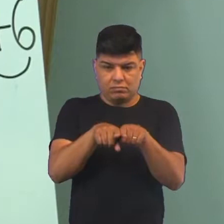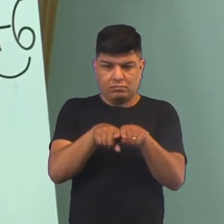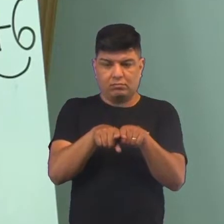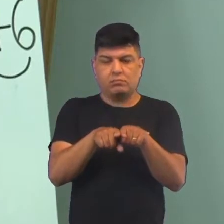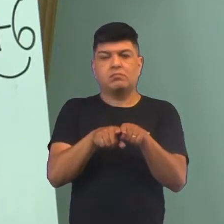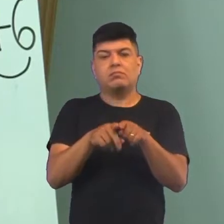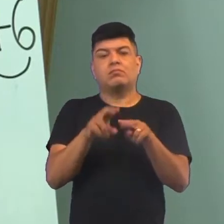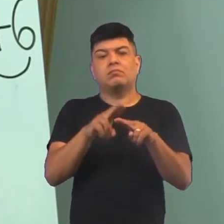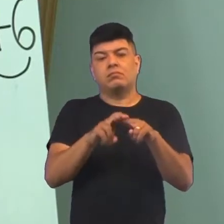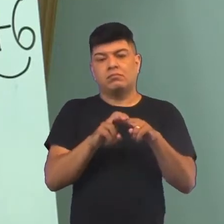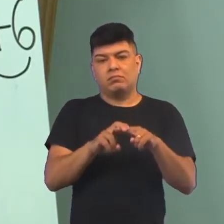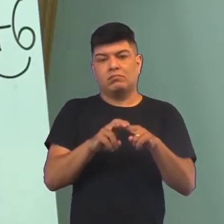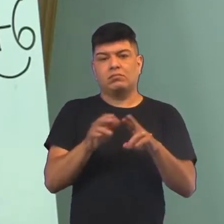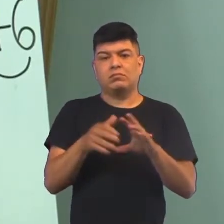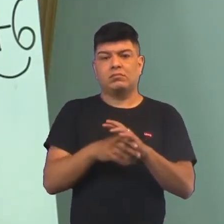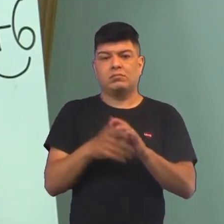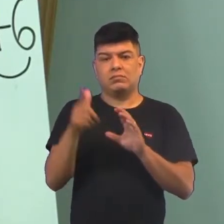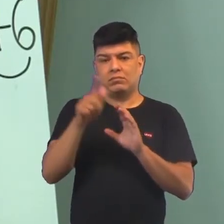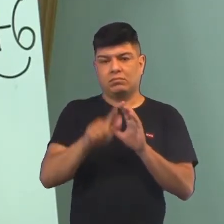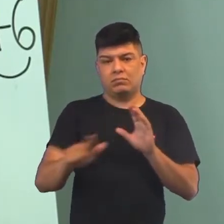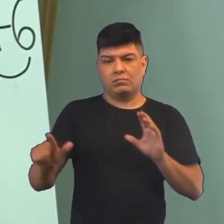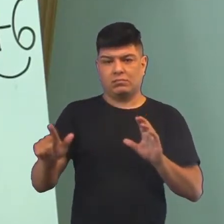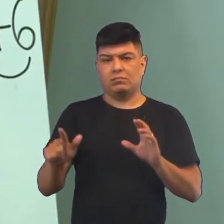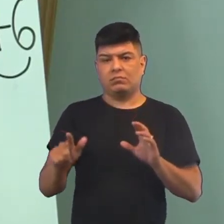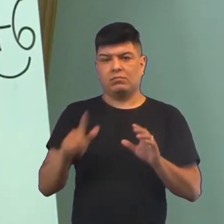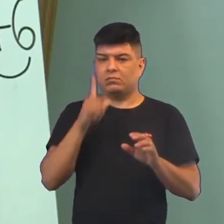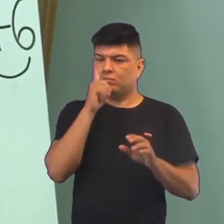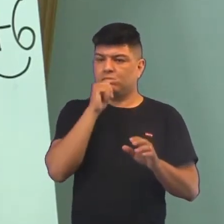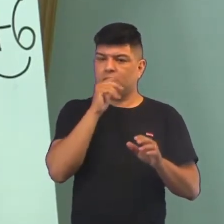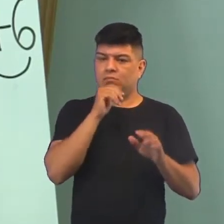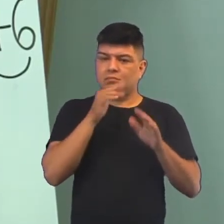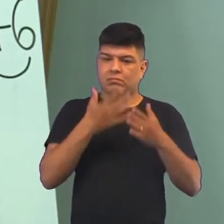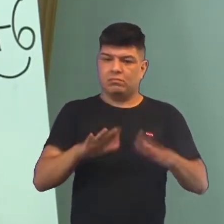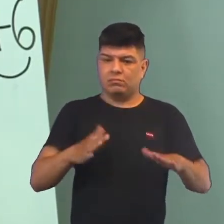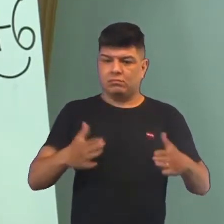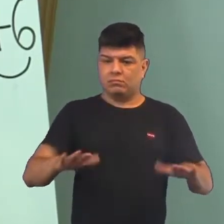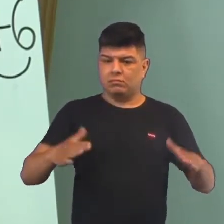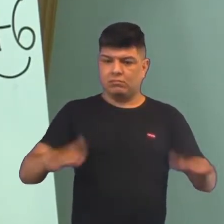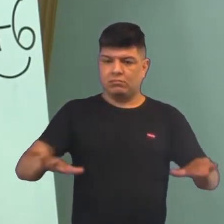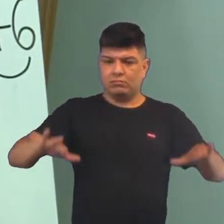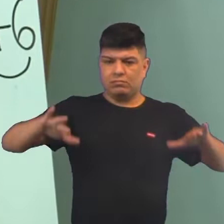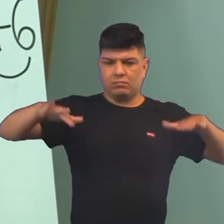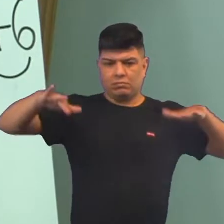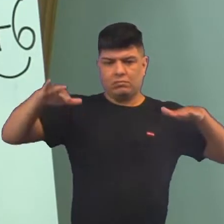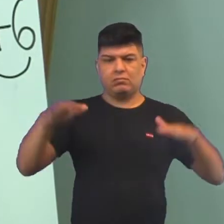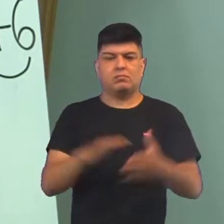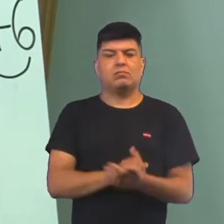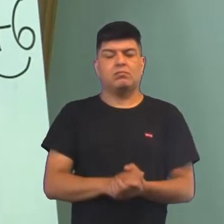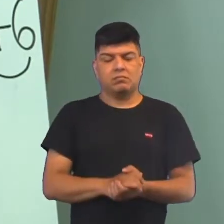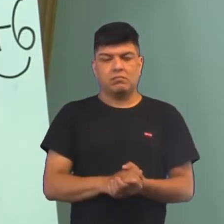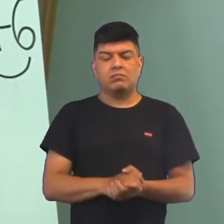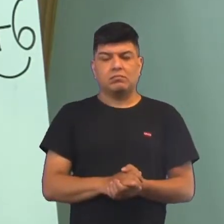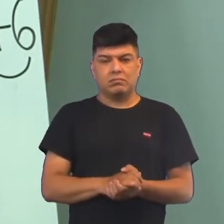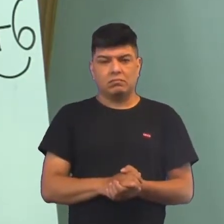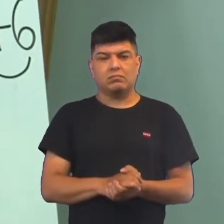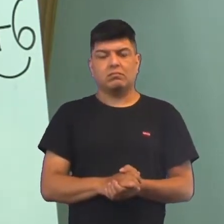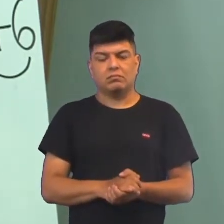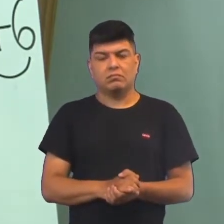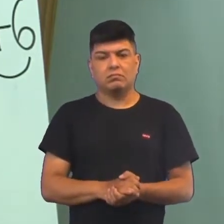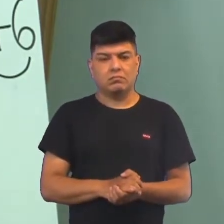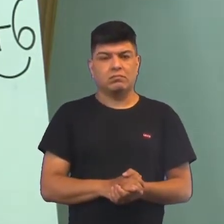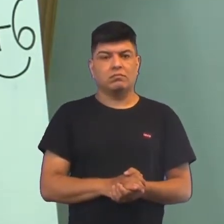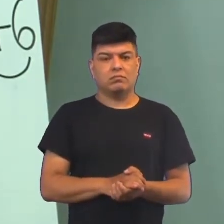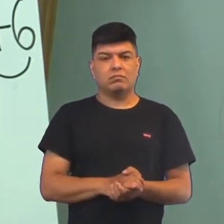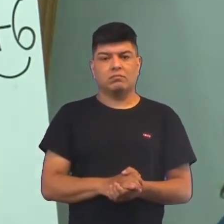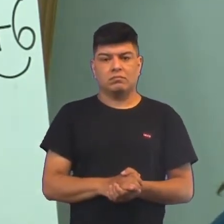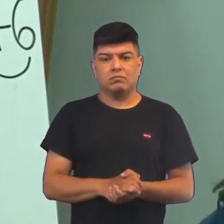dois, com isso são grandes, novamente, a elevação das marés, afeta as marés aqui na Lua cheia,